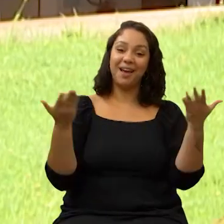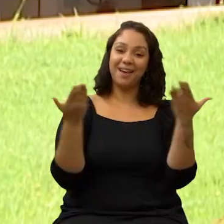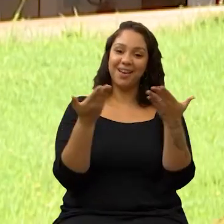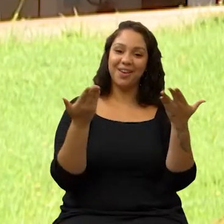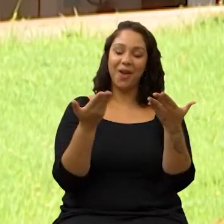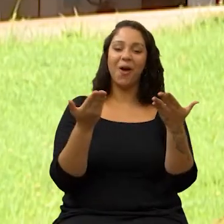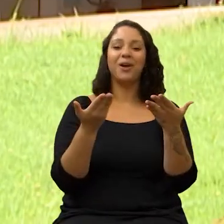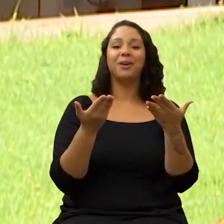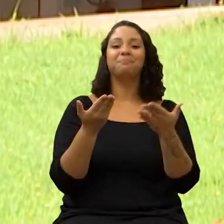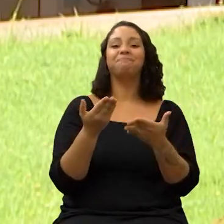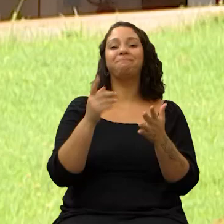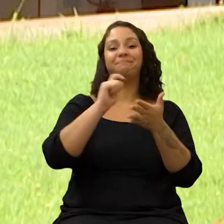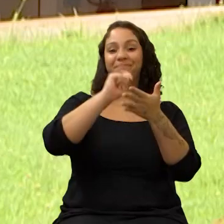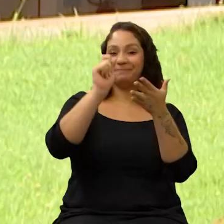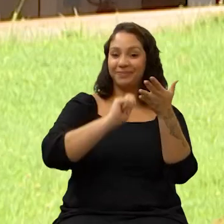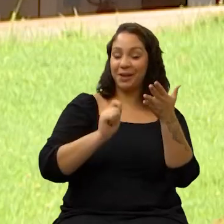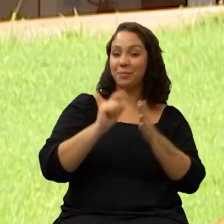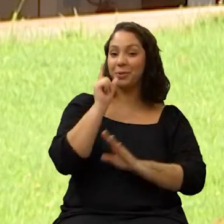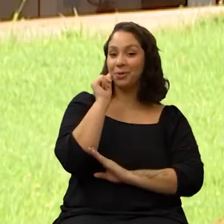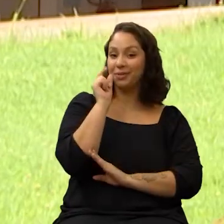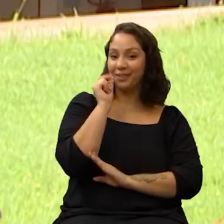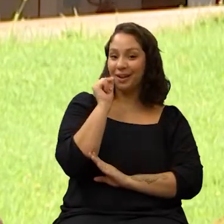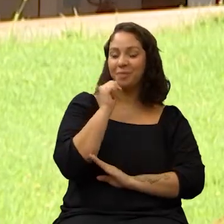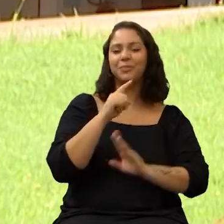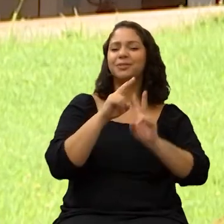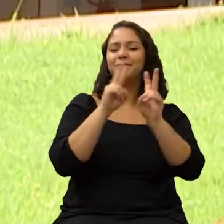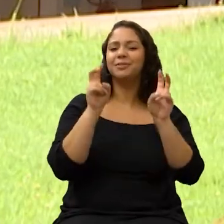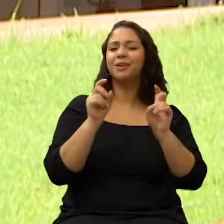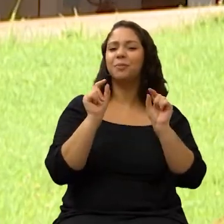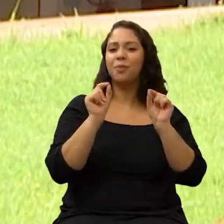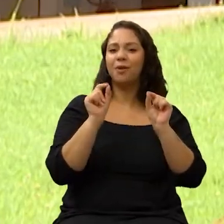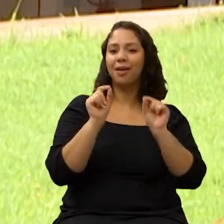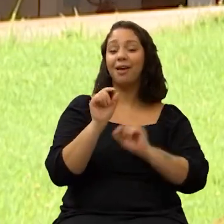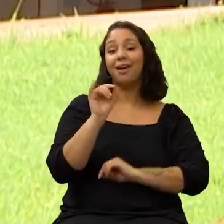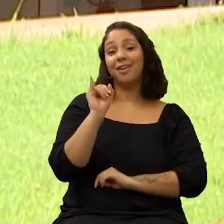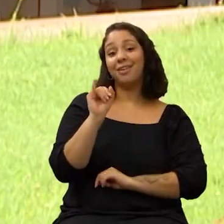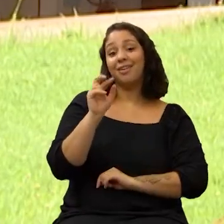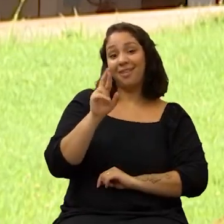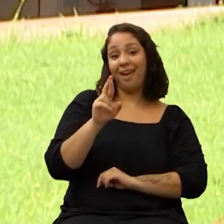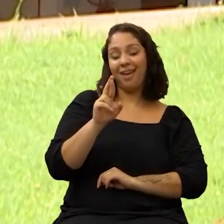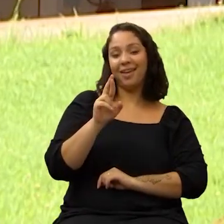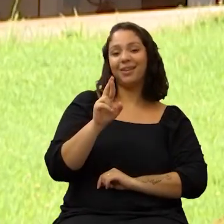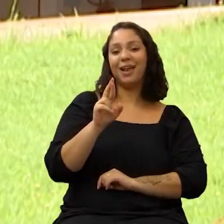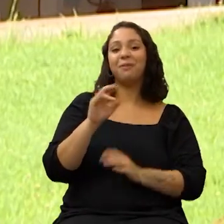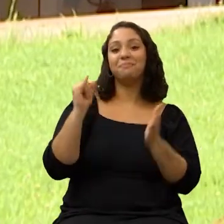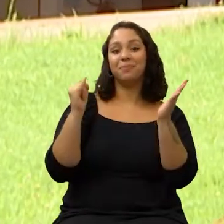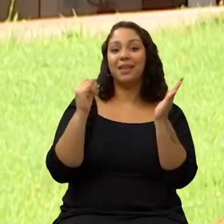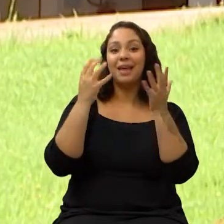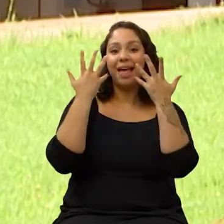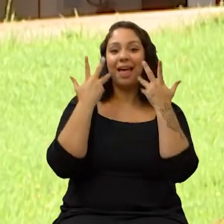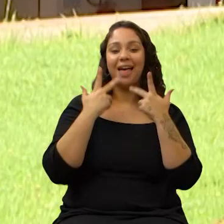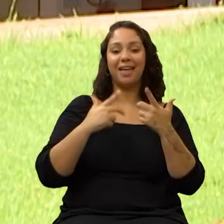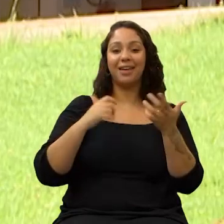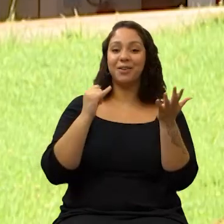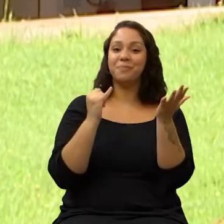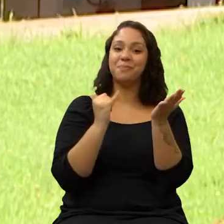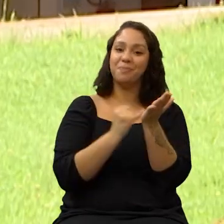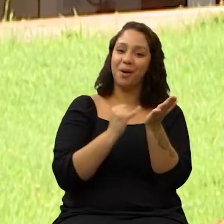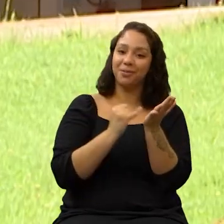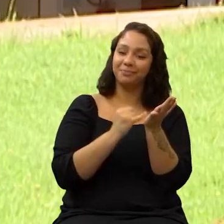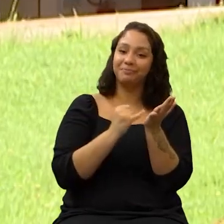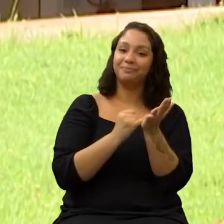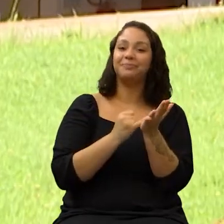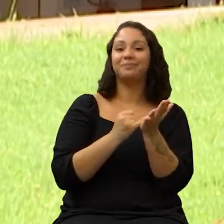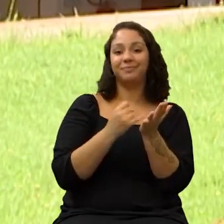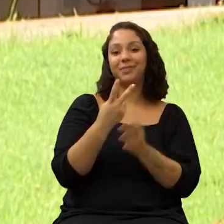estamos no ar com mais um Na Ponta do Lápis e hoje o nosso tema é o IR 2023. Tem dúvidas? Fica com